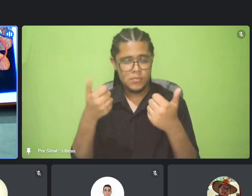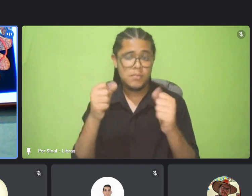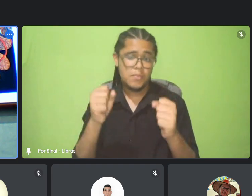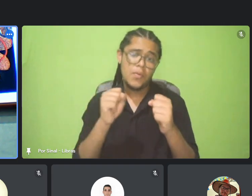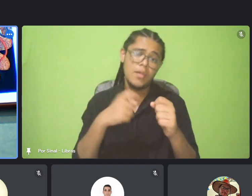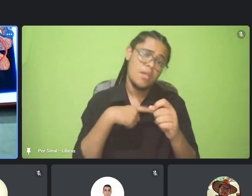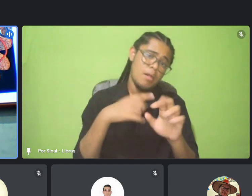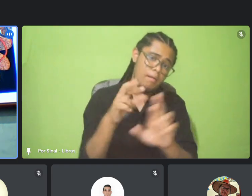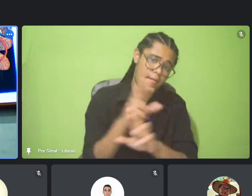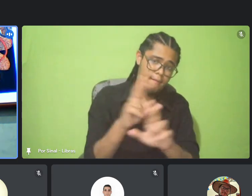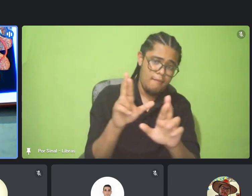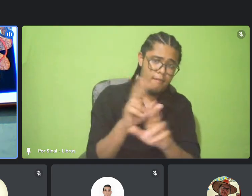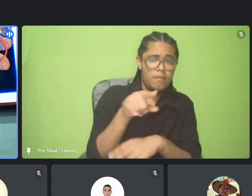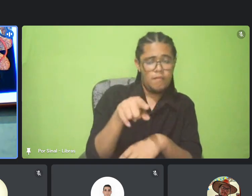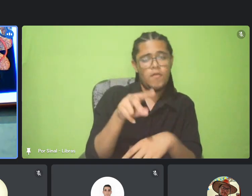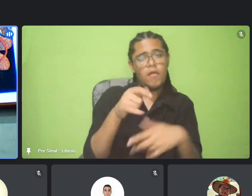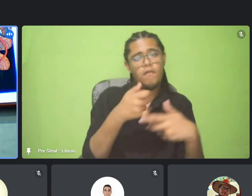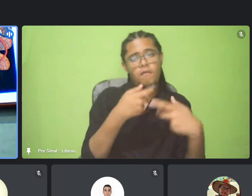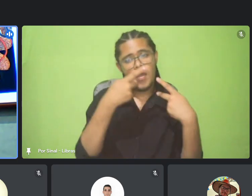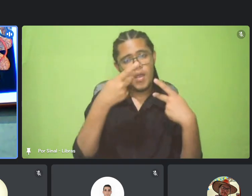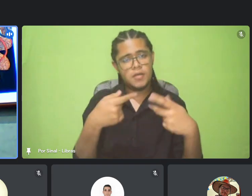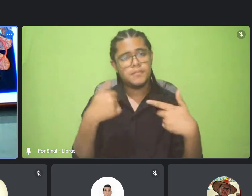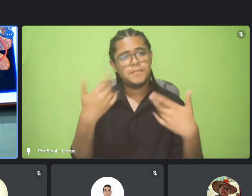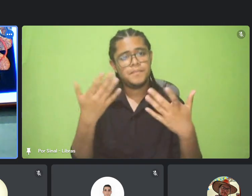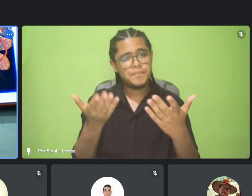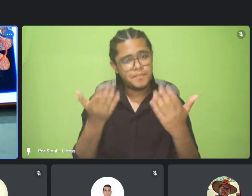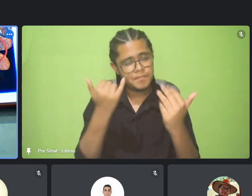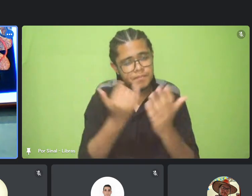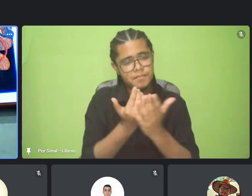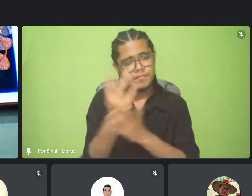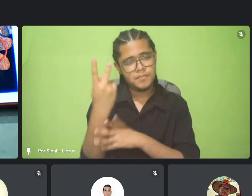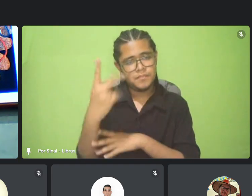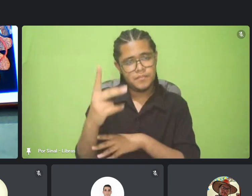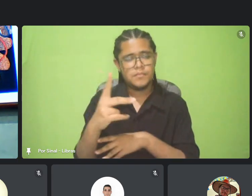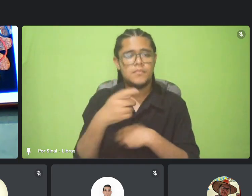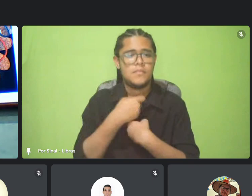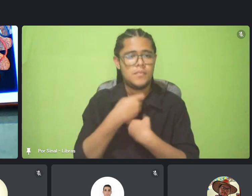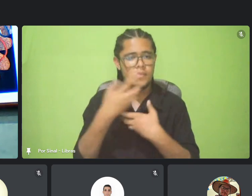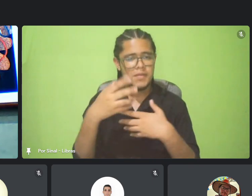isso, certo? Beleza. Mas bora para a tua poesia. Bora poetizar.